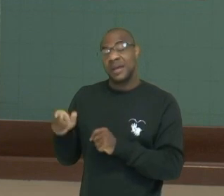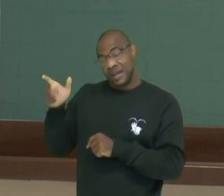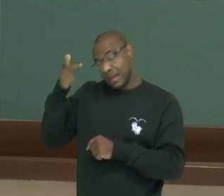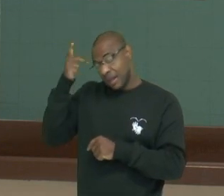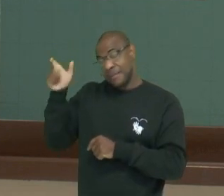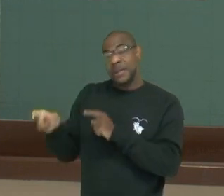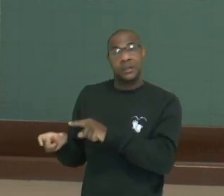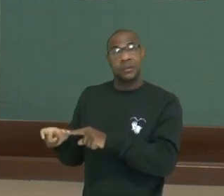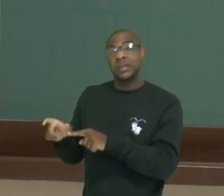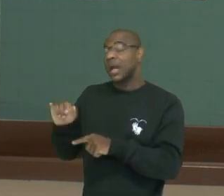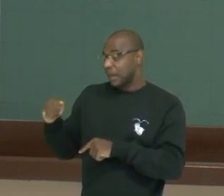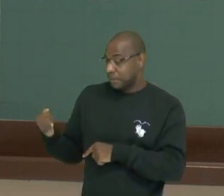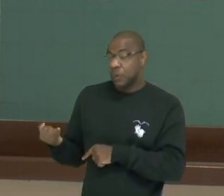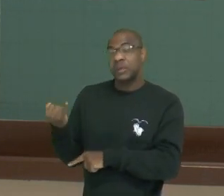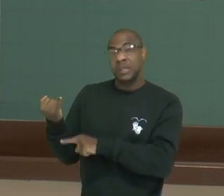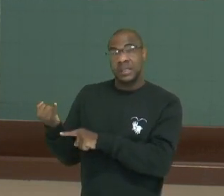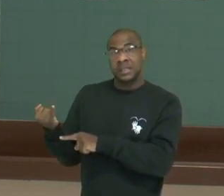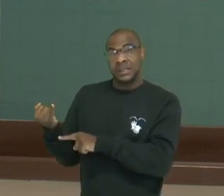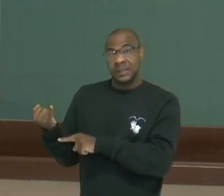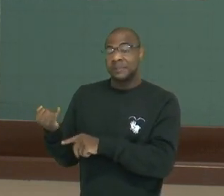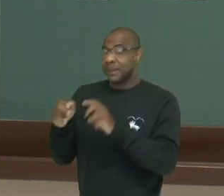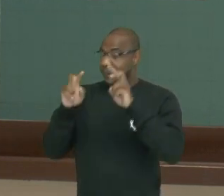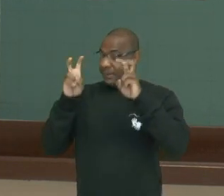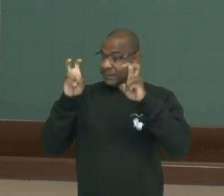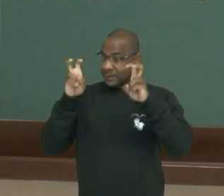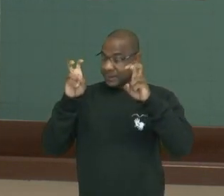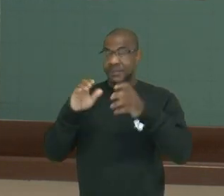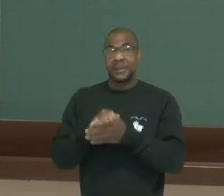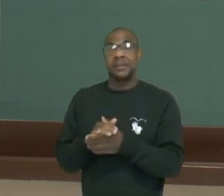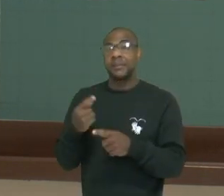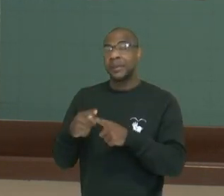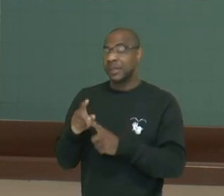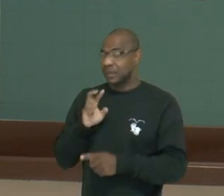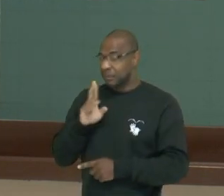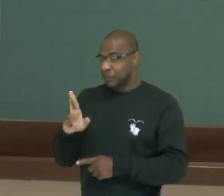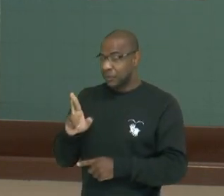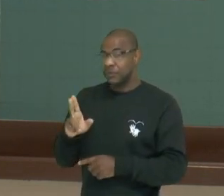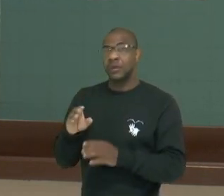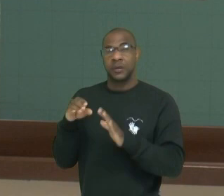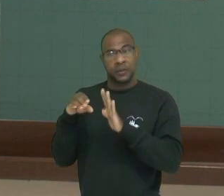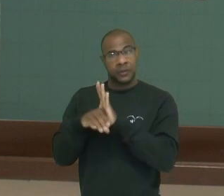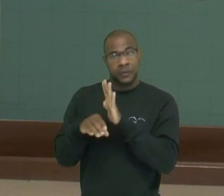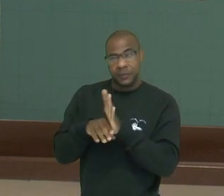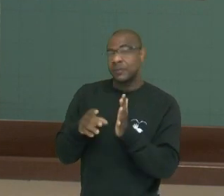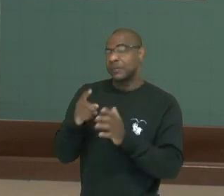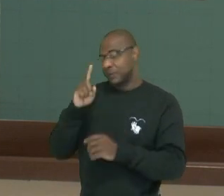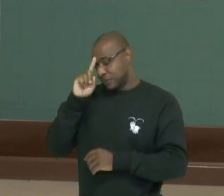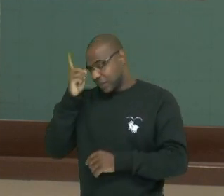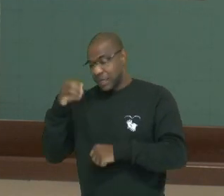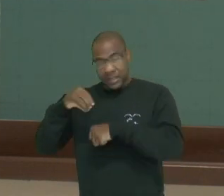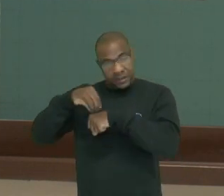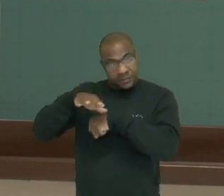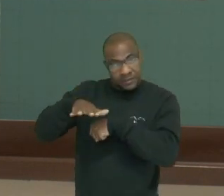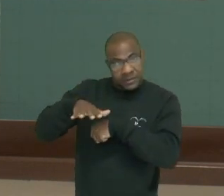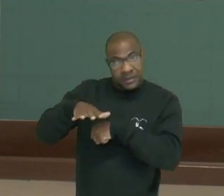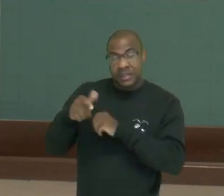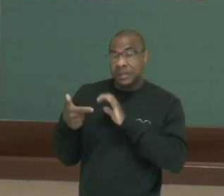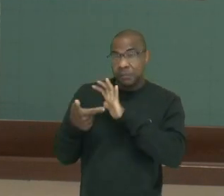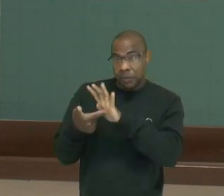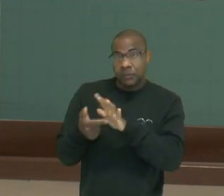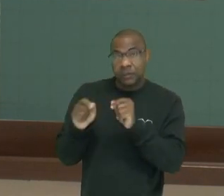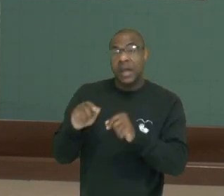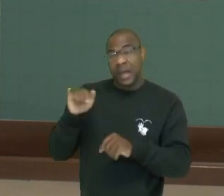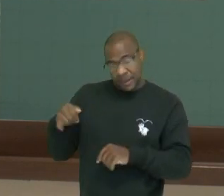e da sua importância para a temática, porque as respostas, os conceitos, as ideias, as dicas que ele traz